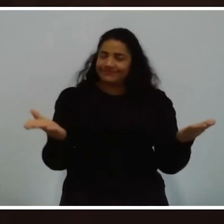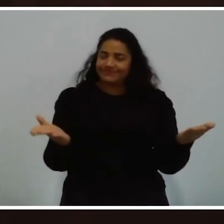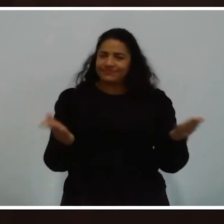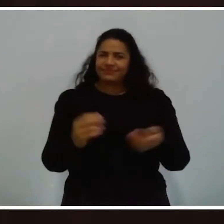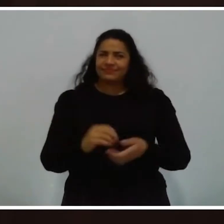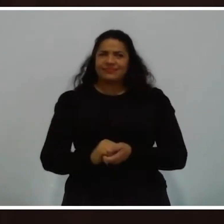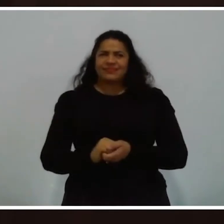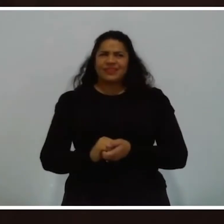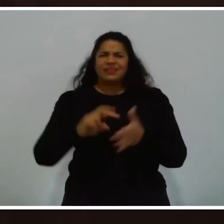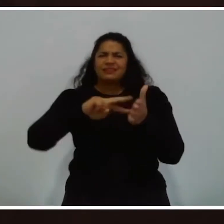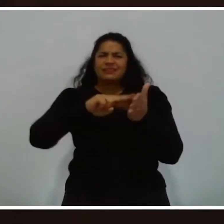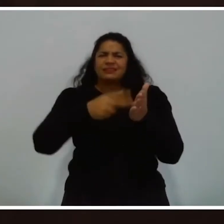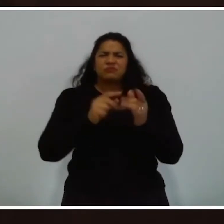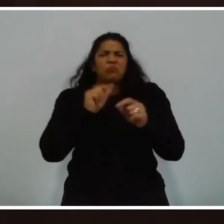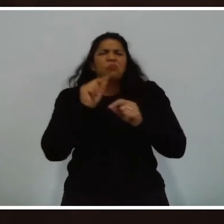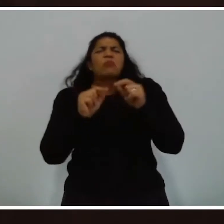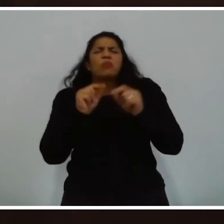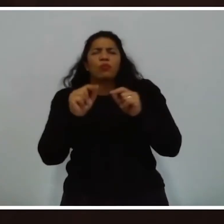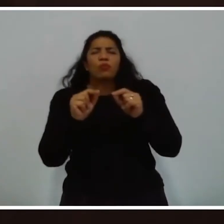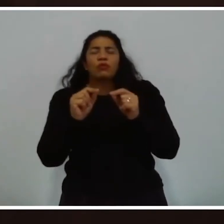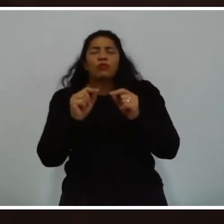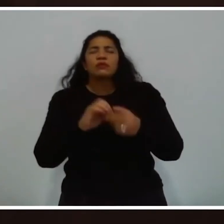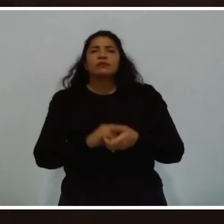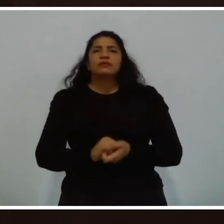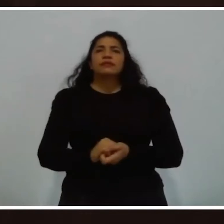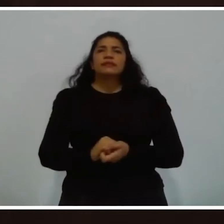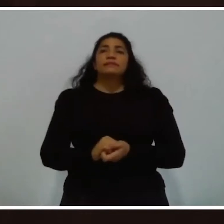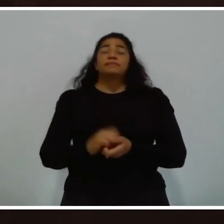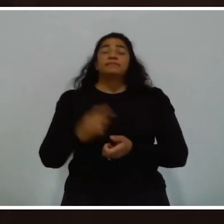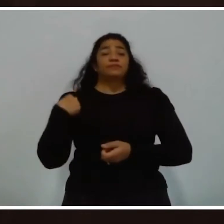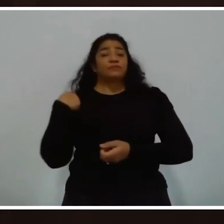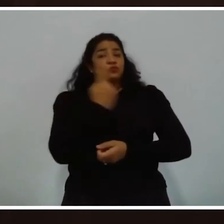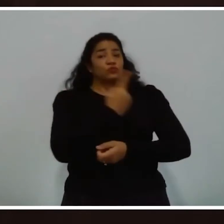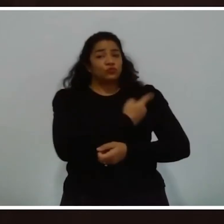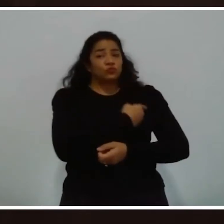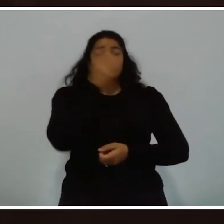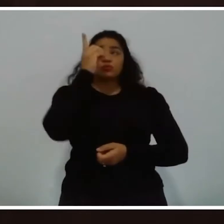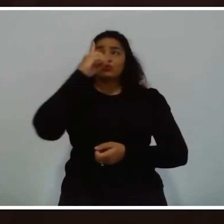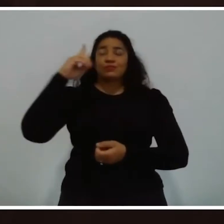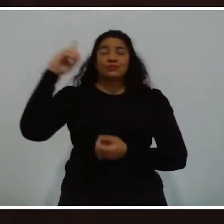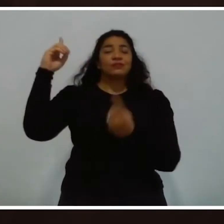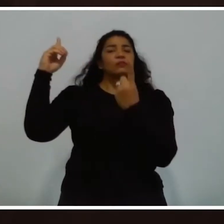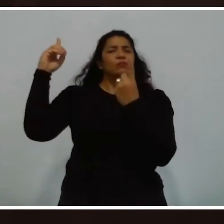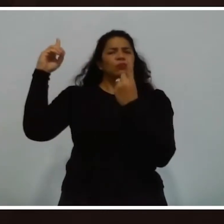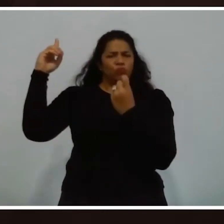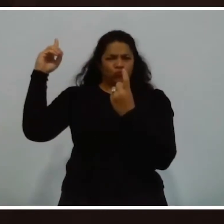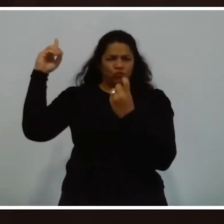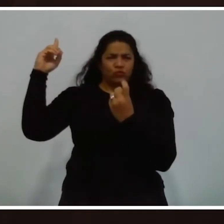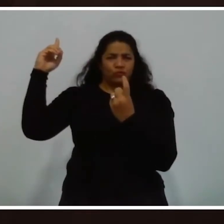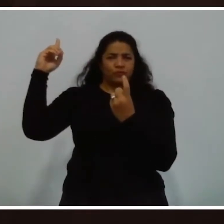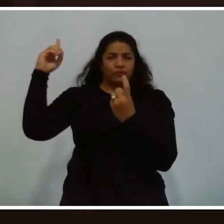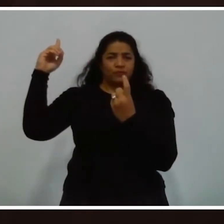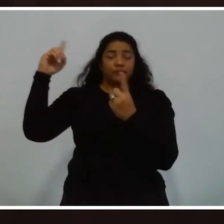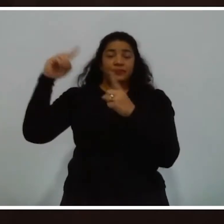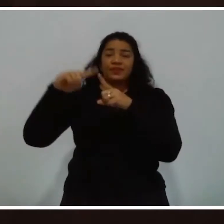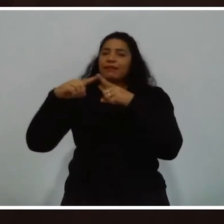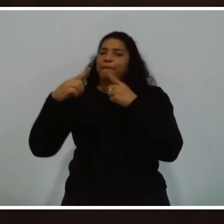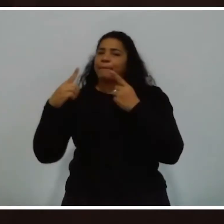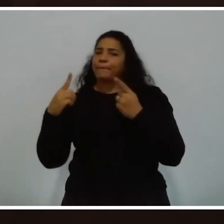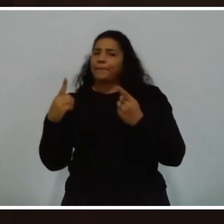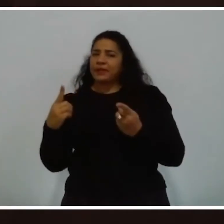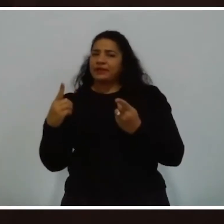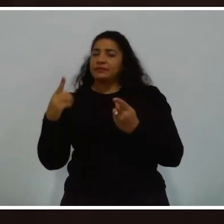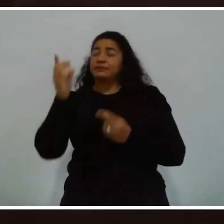isso? Nosso Deus, Ele é o único Deus. Mas para esse